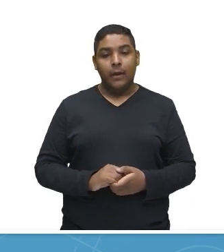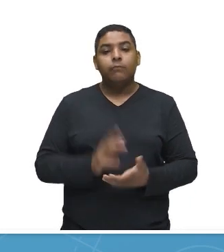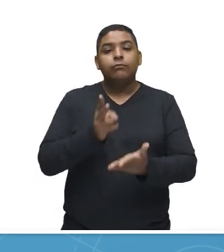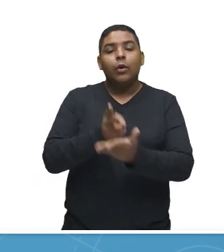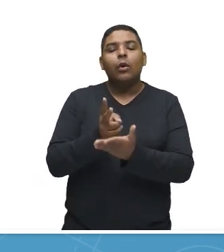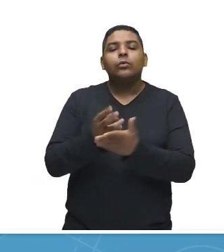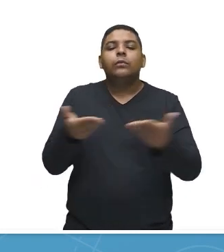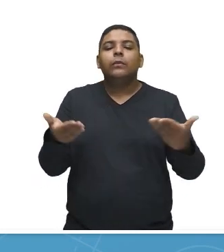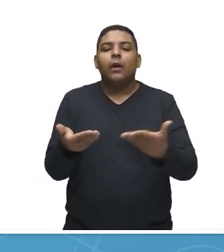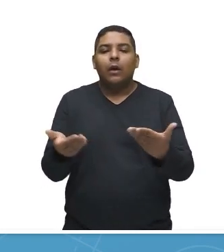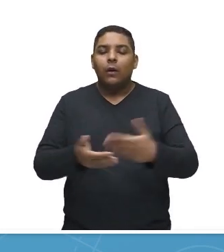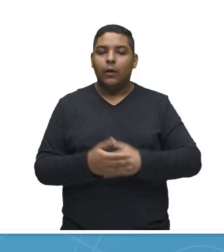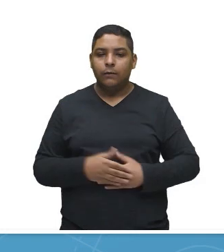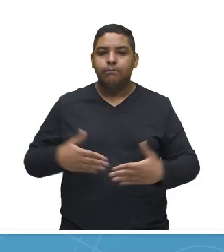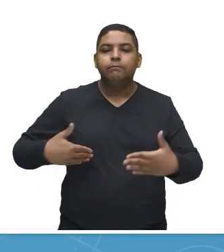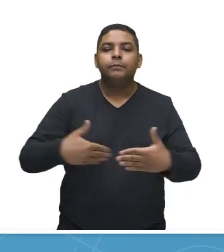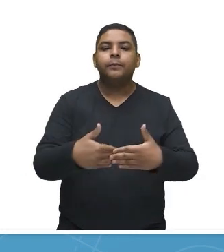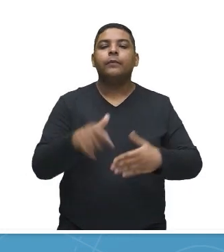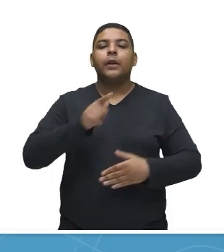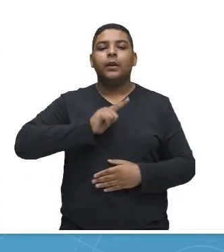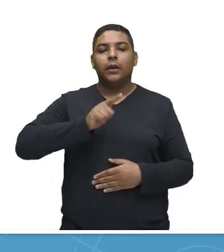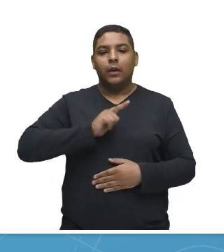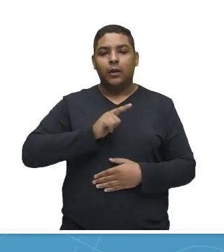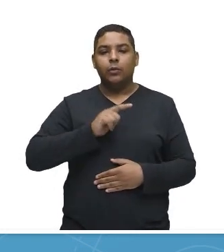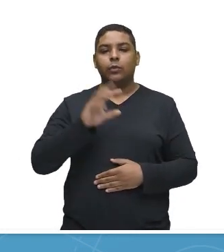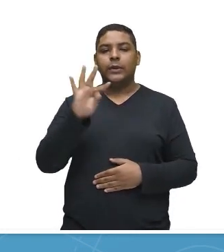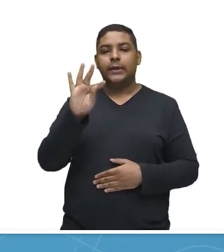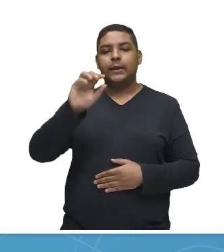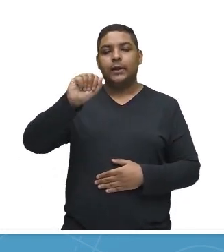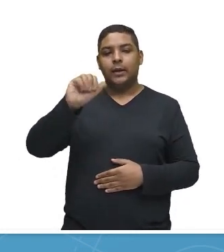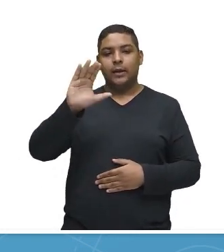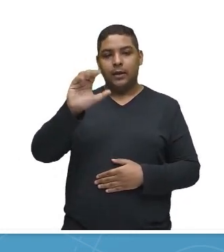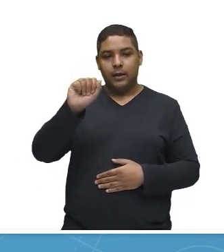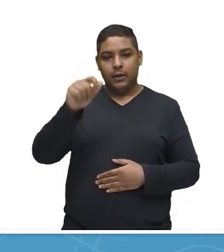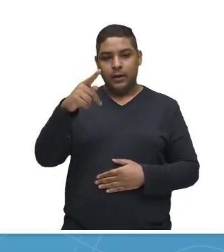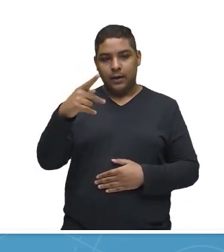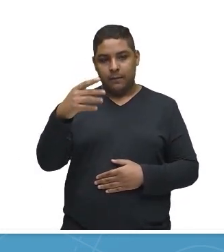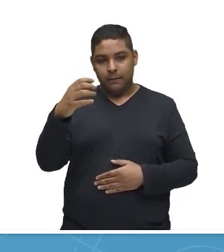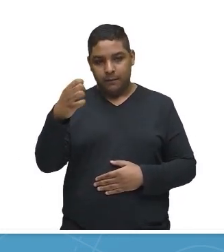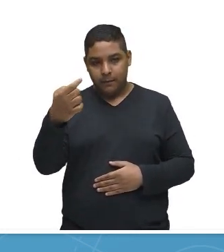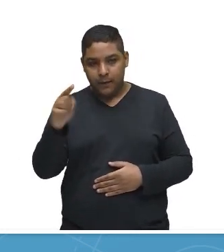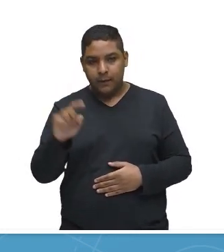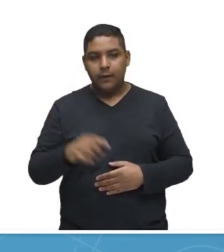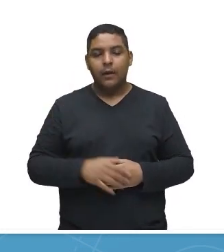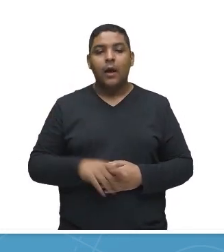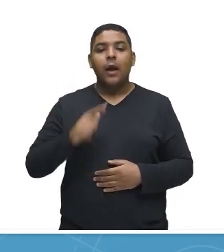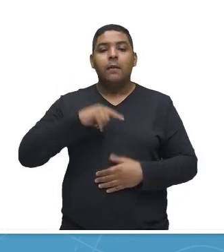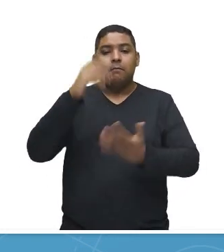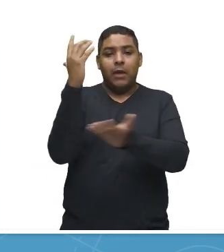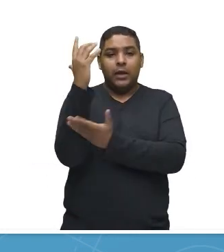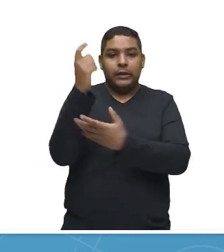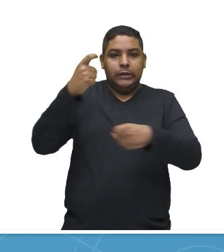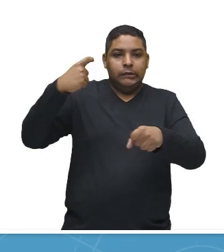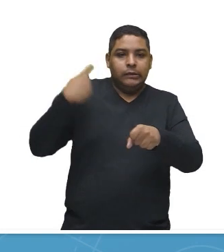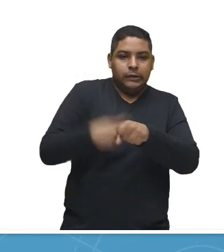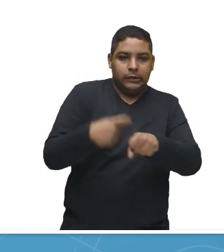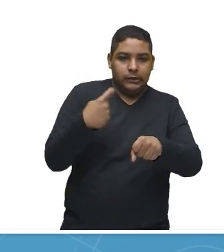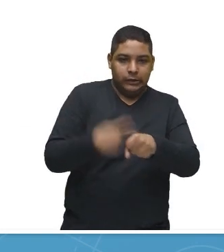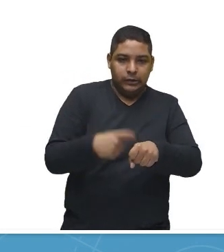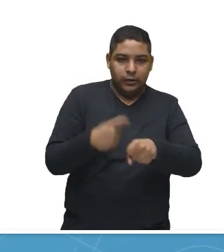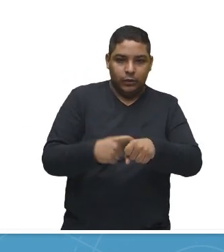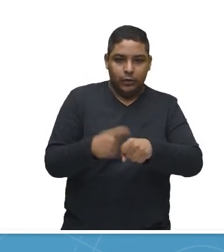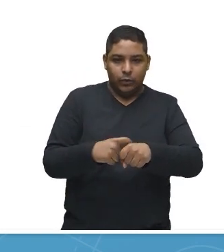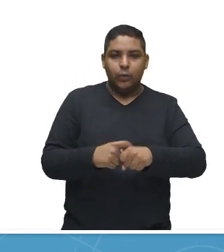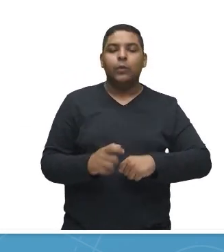Prosseguindo, nós temos o tacape, que é uma borduna ou clava feita de madeira dura com 1,5 metro